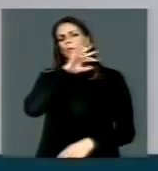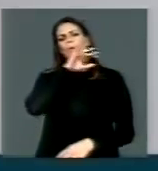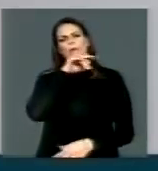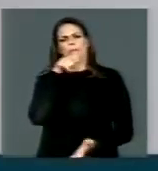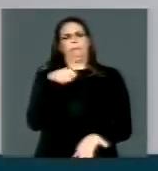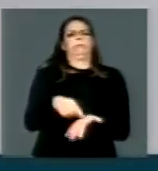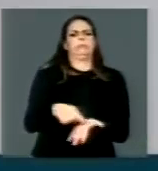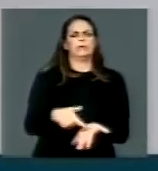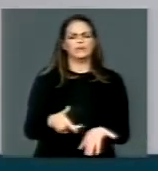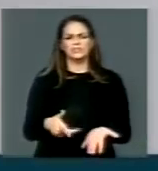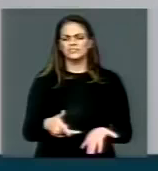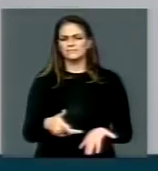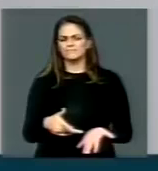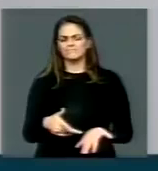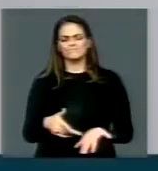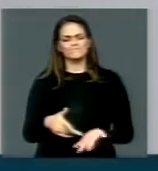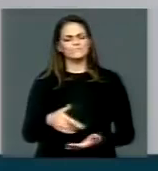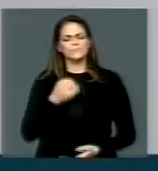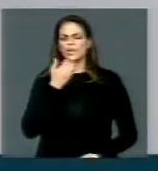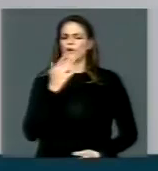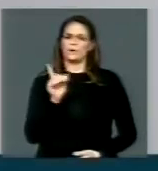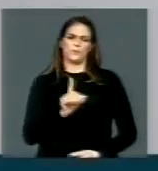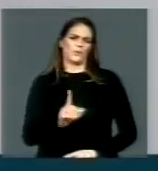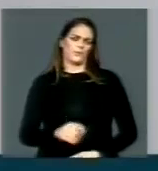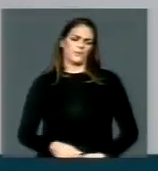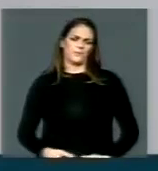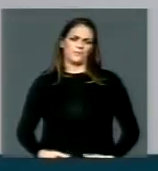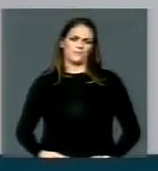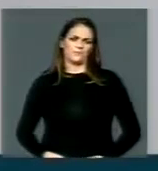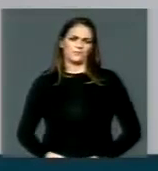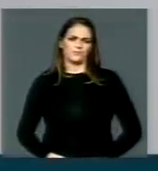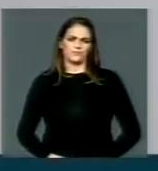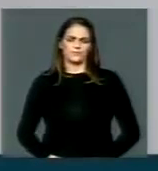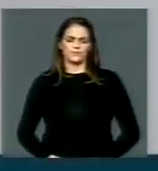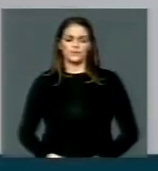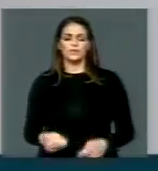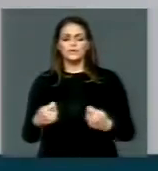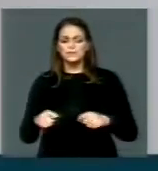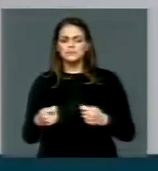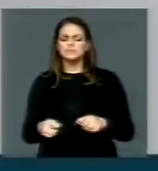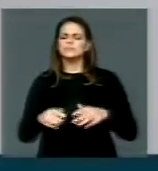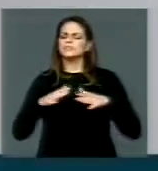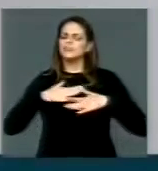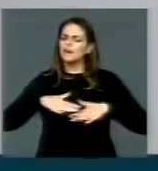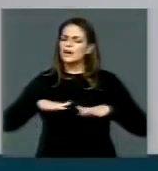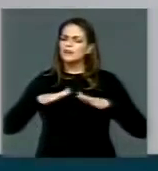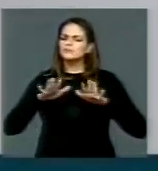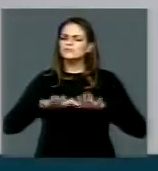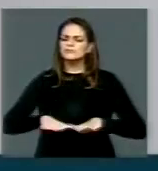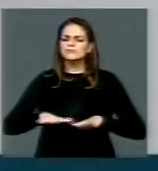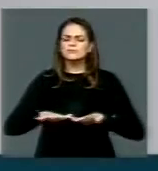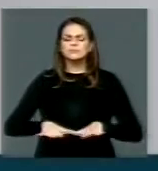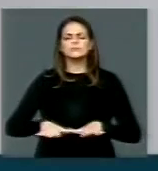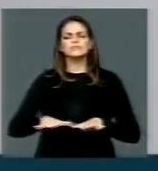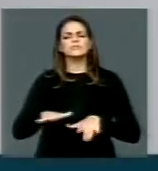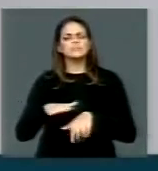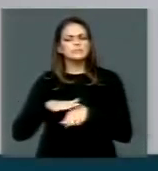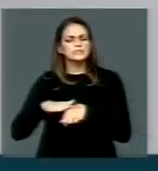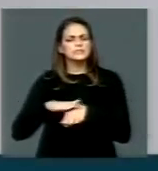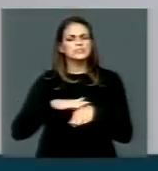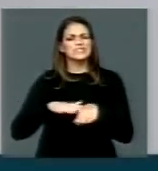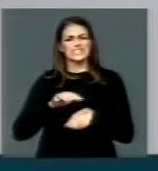existem argumentos prós e contras, ponderáveis, de parte a parte. É preciso instalar naquele nível